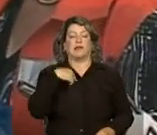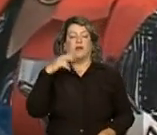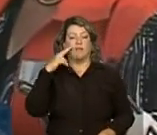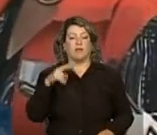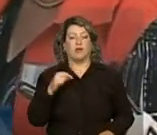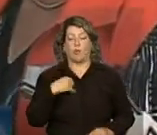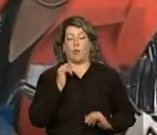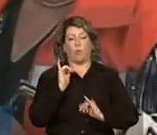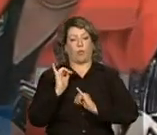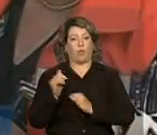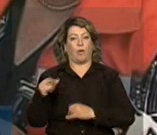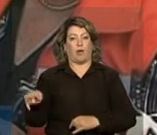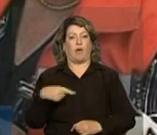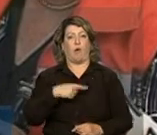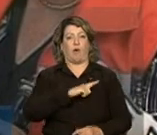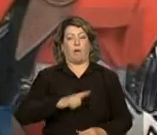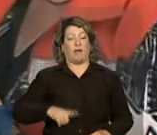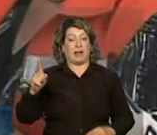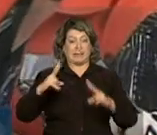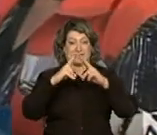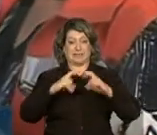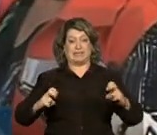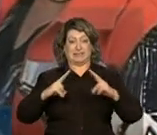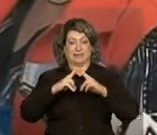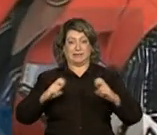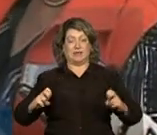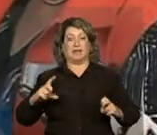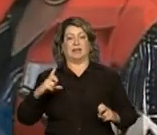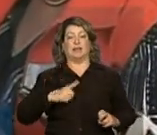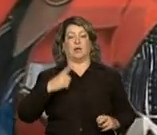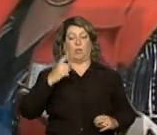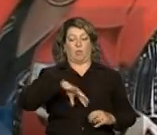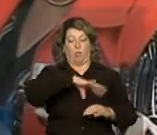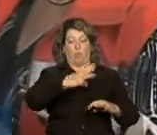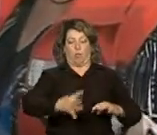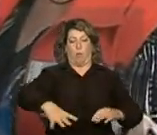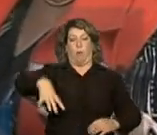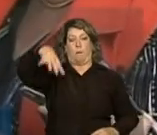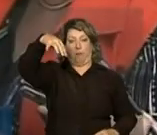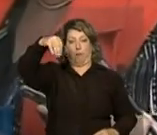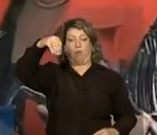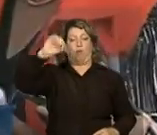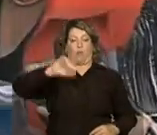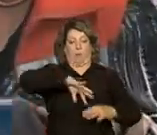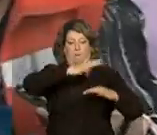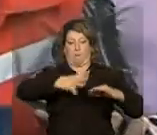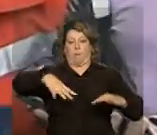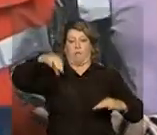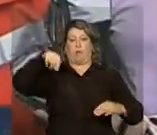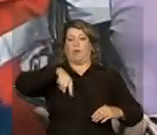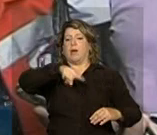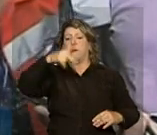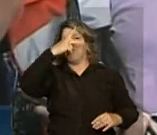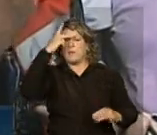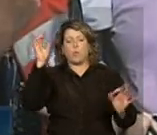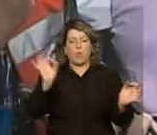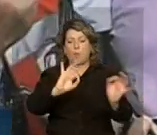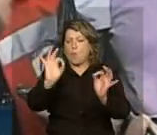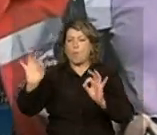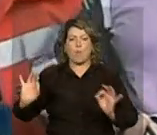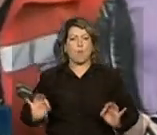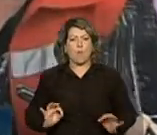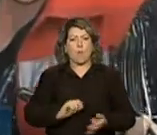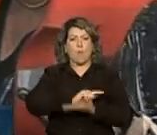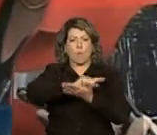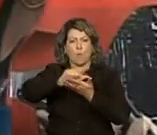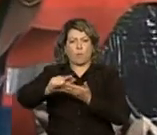contando para o governador, lá em Santa Catarina, um morro, uma montanha, sem uma pessoa em cima,